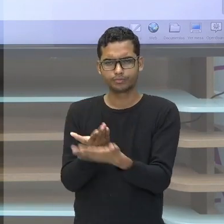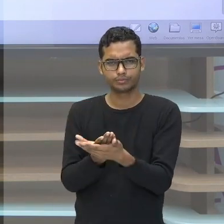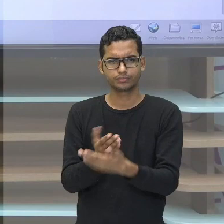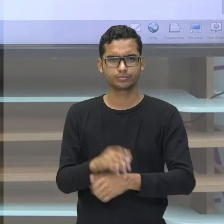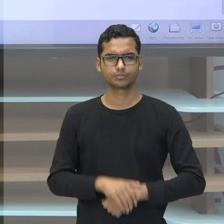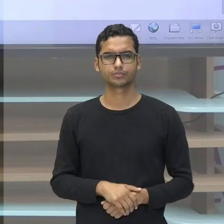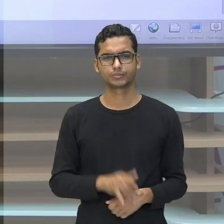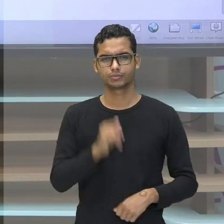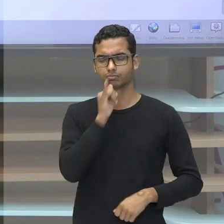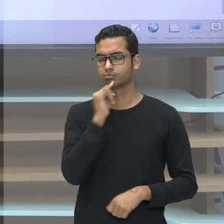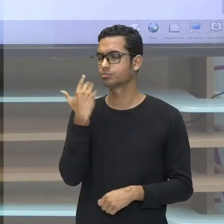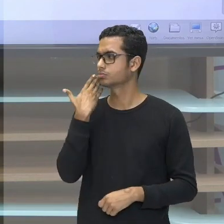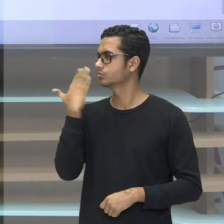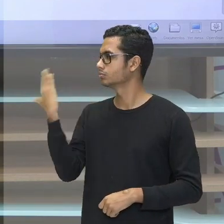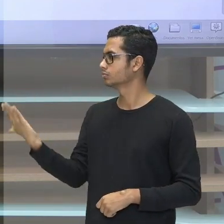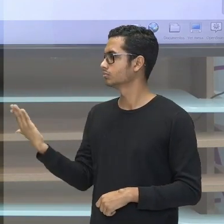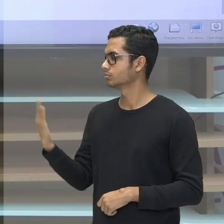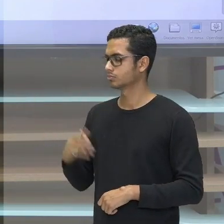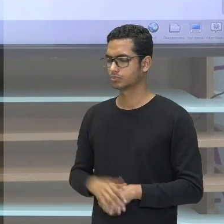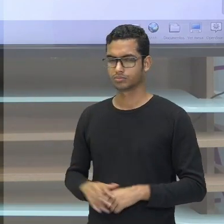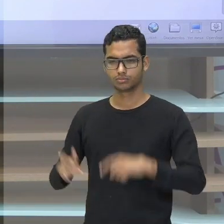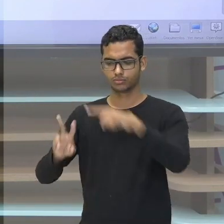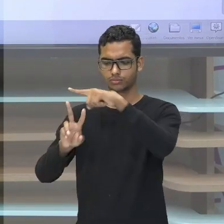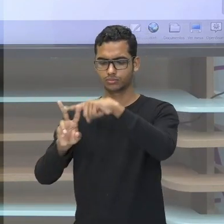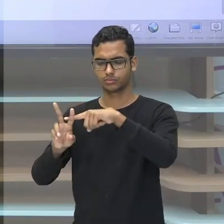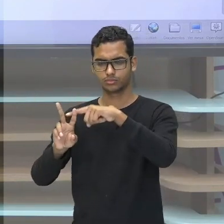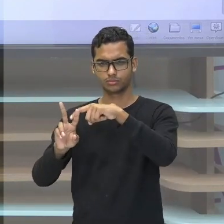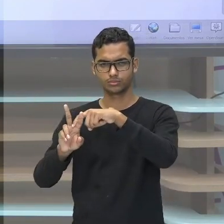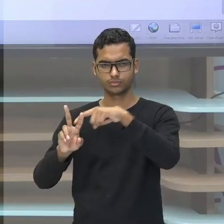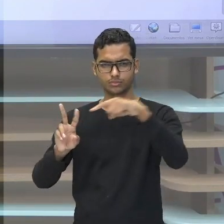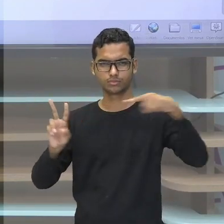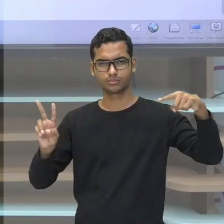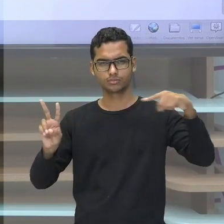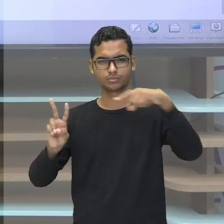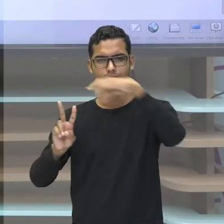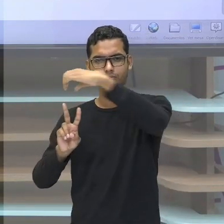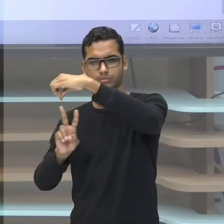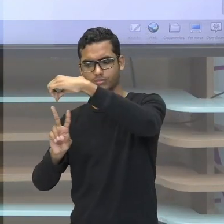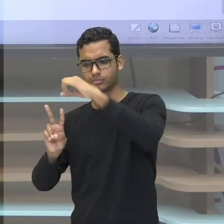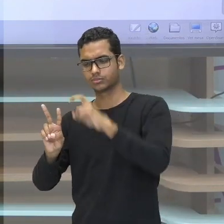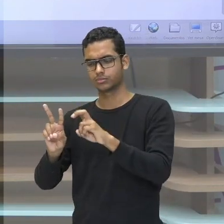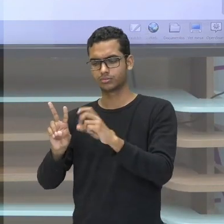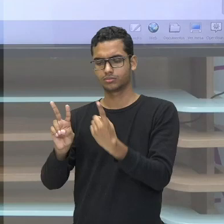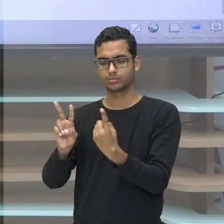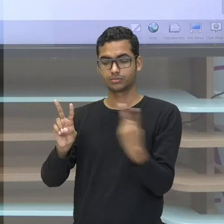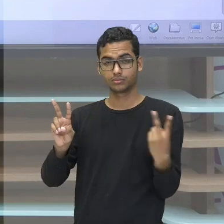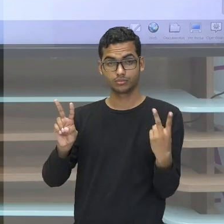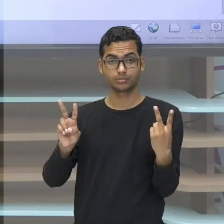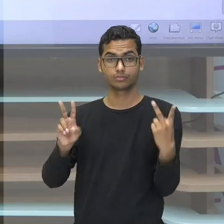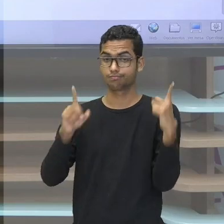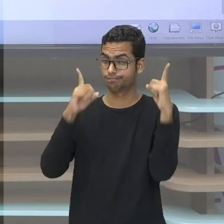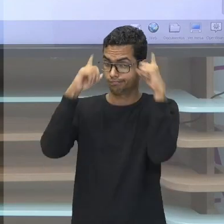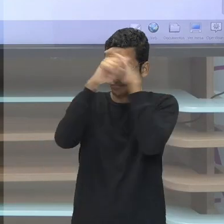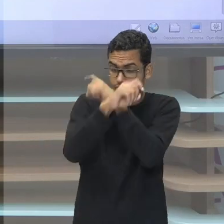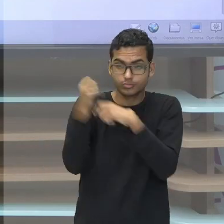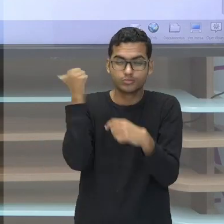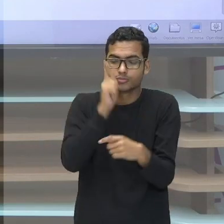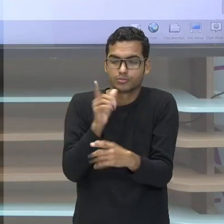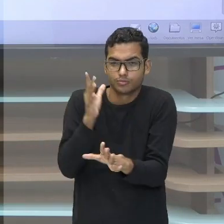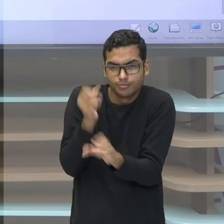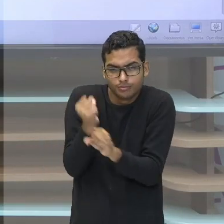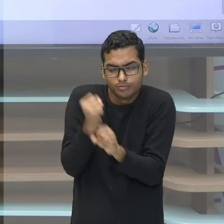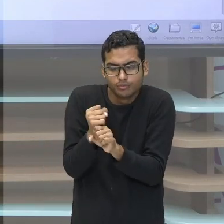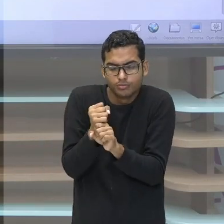desse tipo aqui, ó, raiz nona de 512, a gente já começa a ter alguma dificuldade para extrair essa raiz,